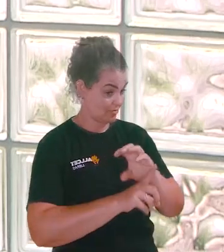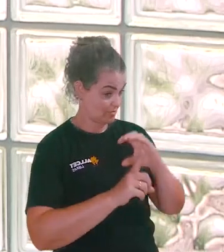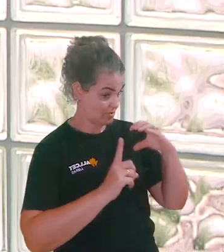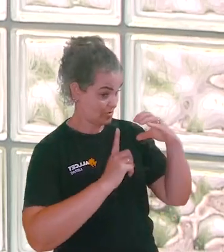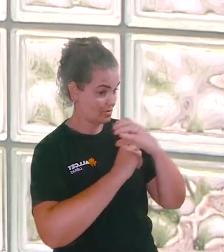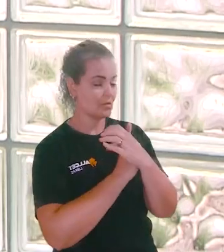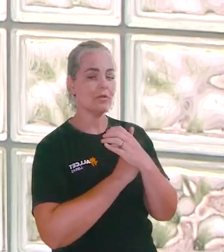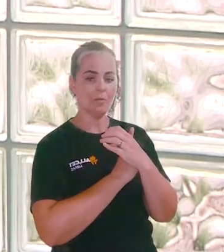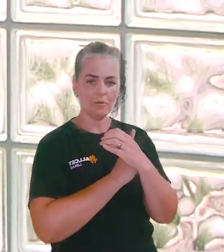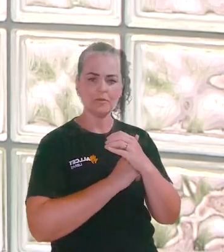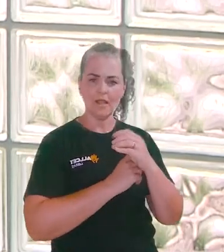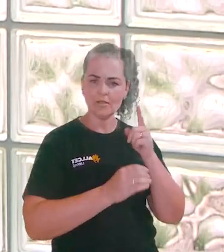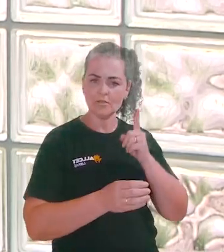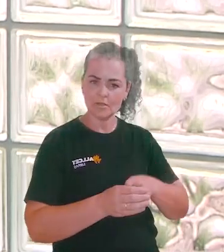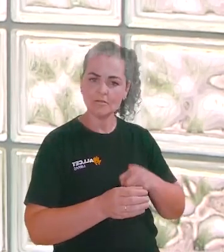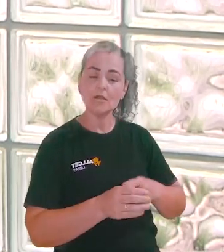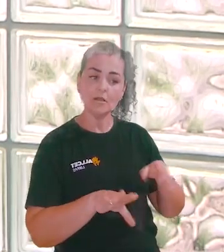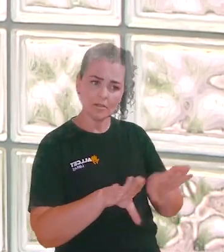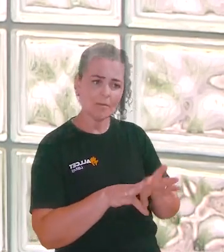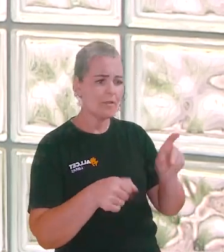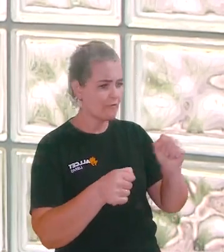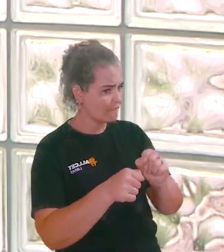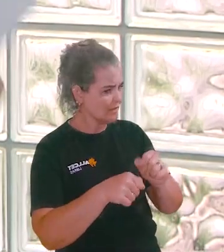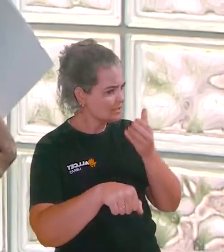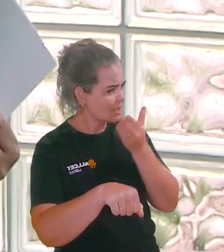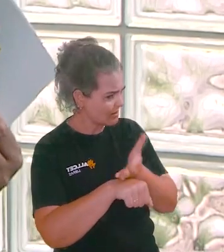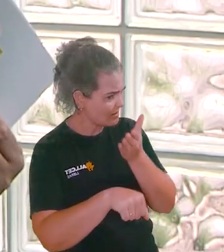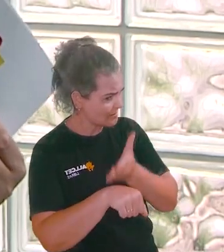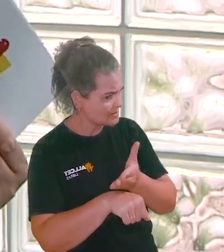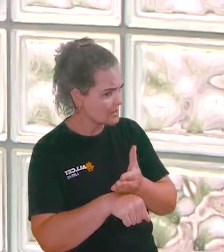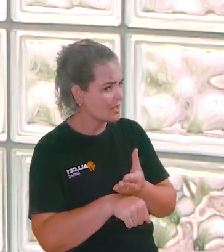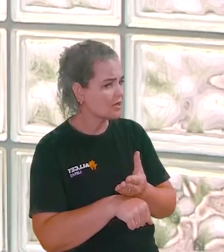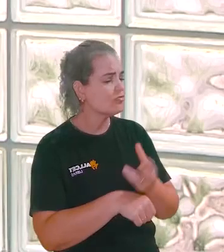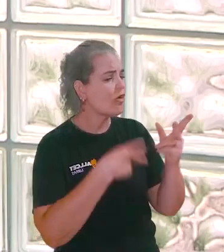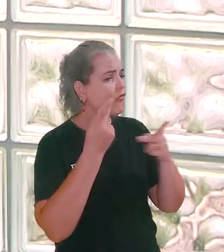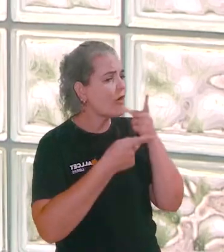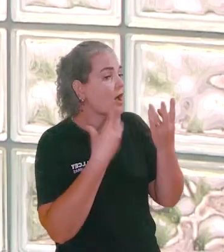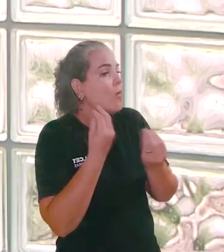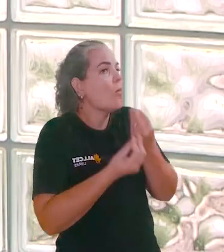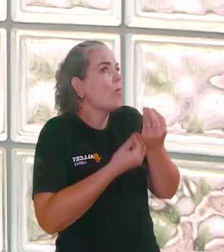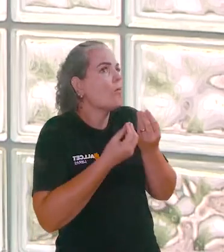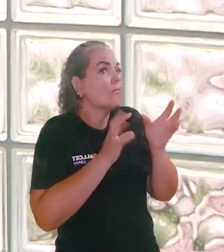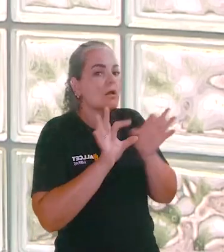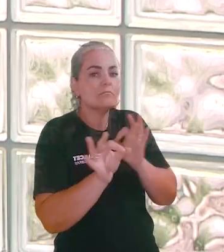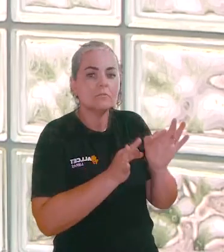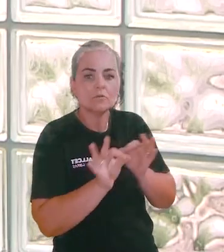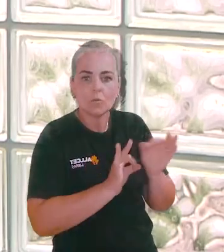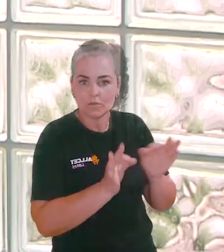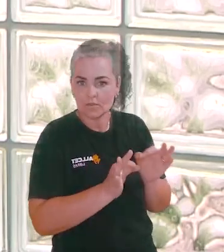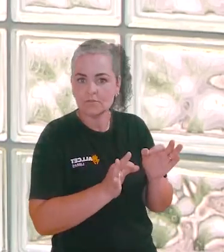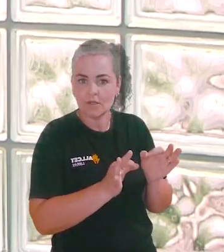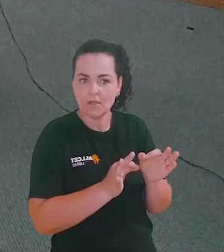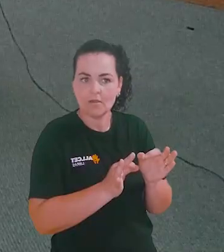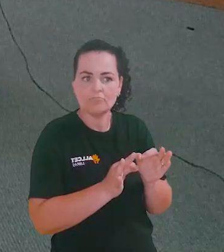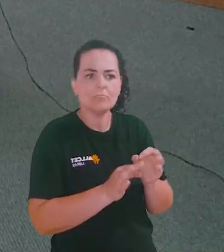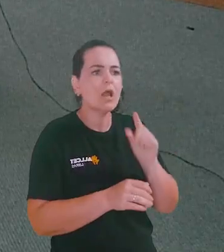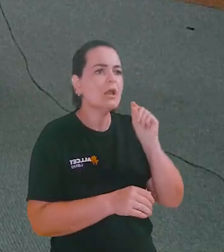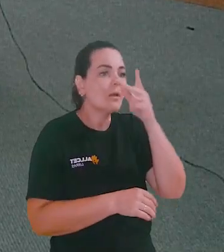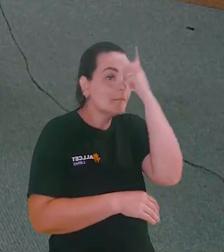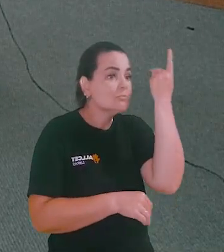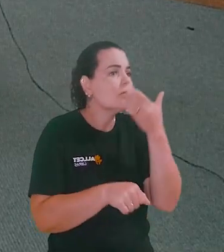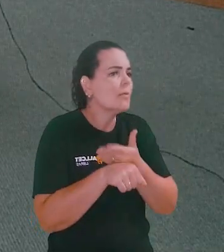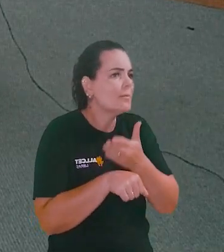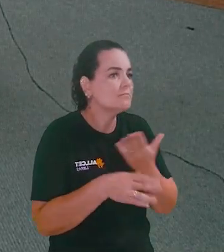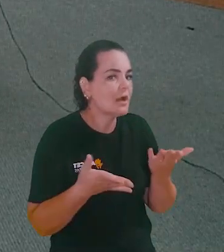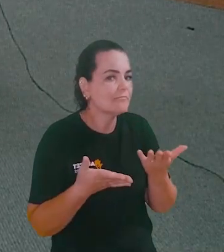necessitada do nosso município, o núcleo também promove capacitações. Conte para nós como elas são organizadas e